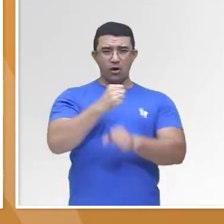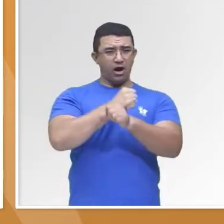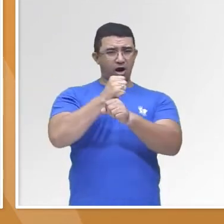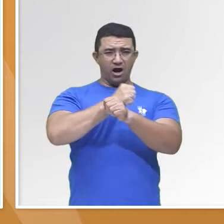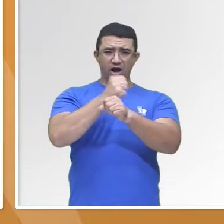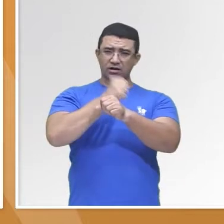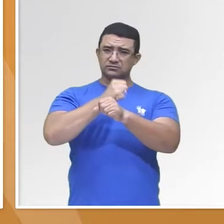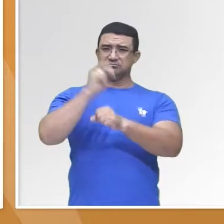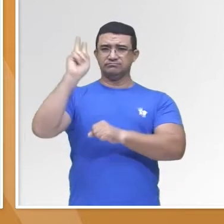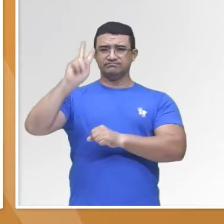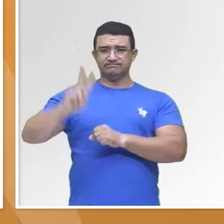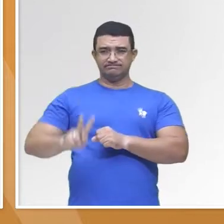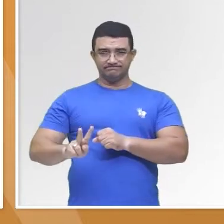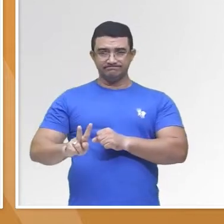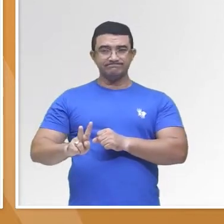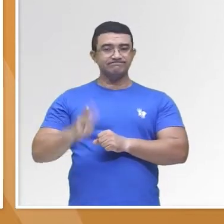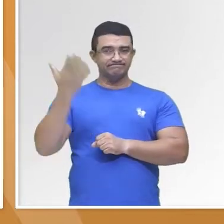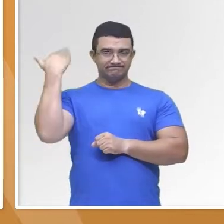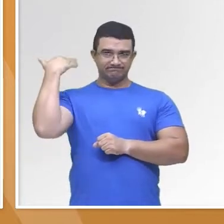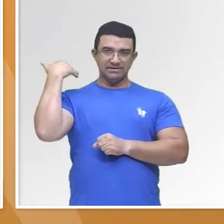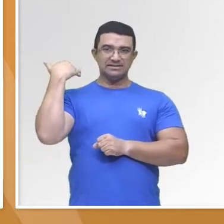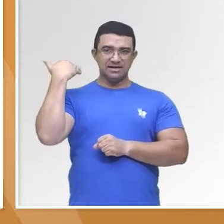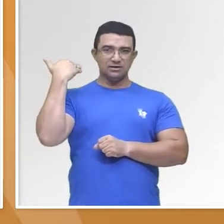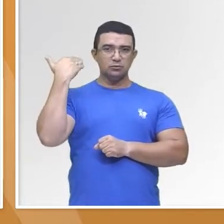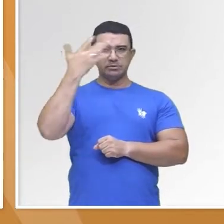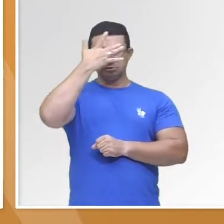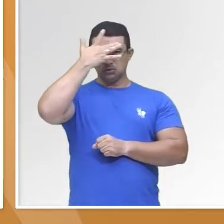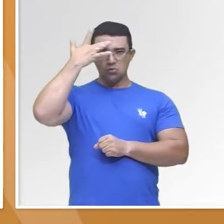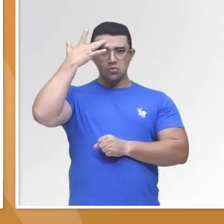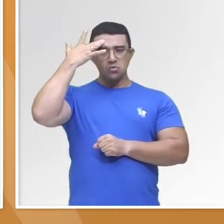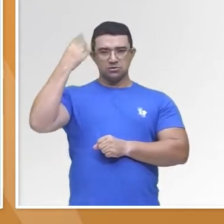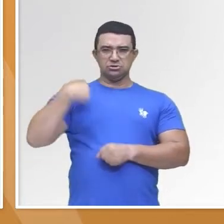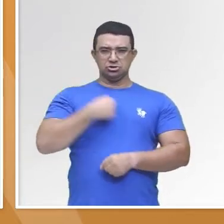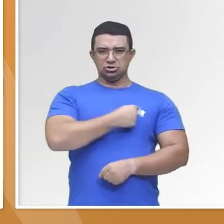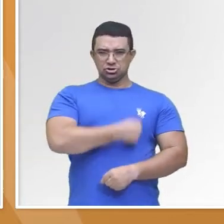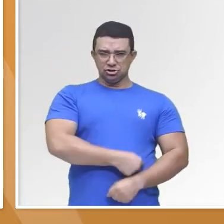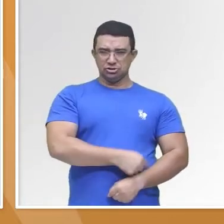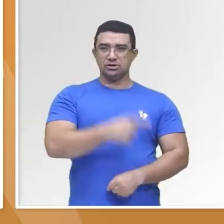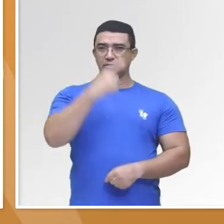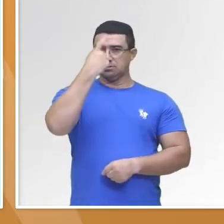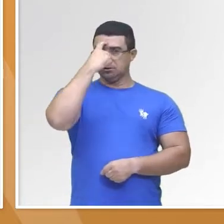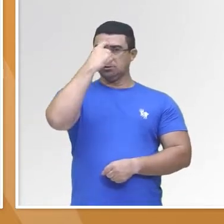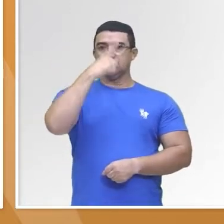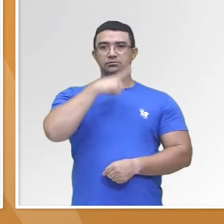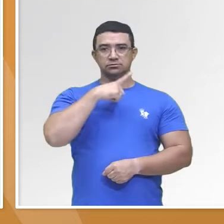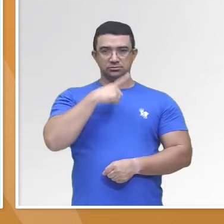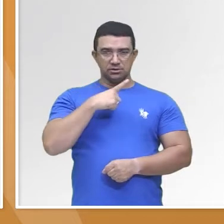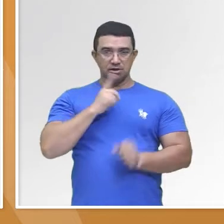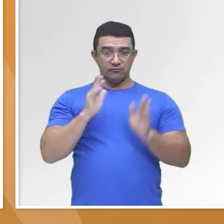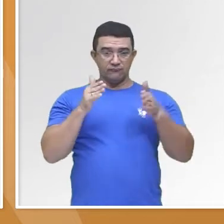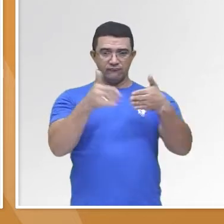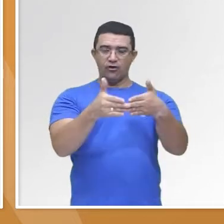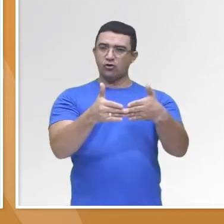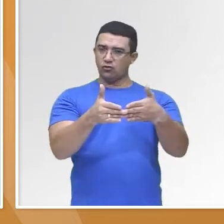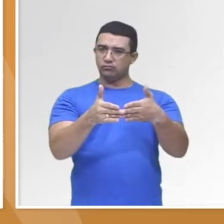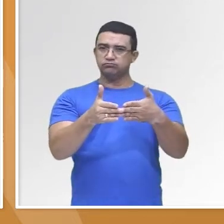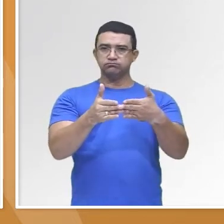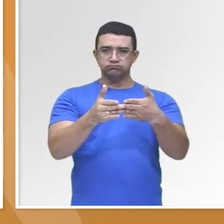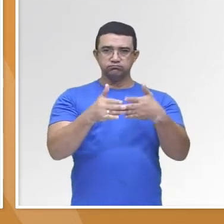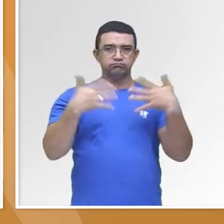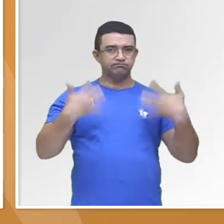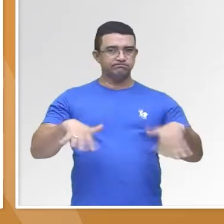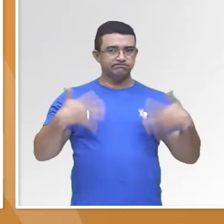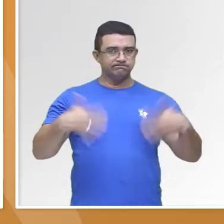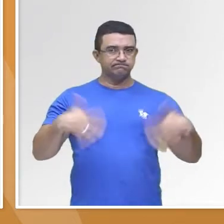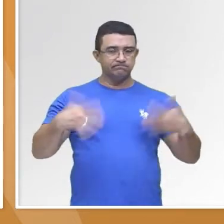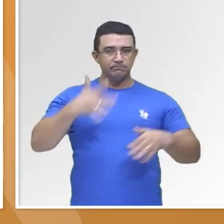tá? Nessas civilizações milenares, nós vamos ter grandes focos de povoamento no